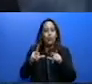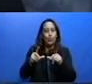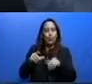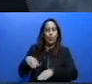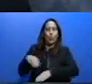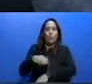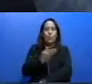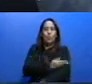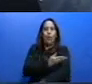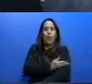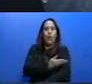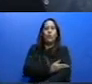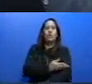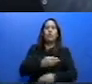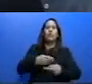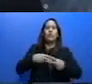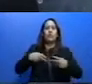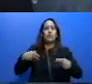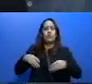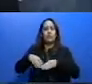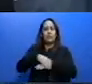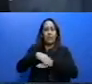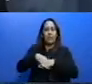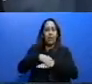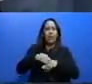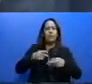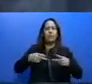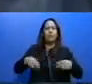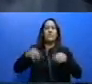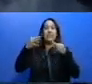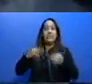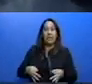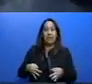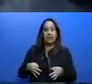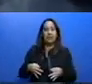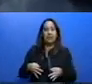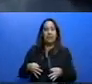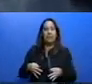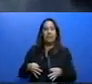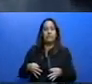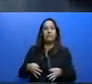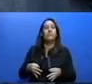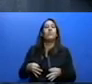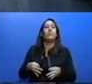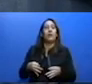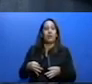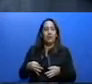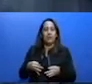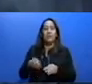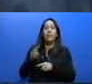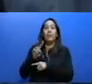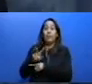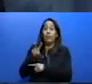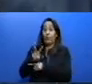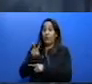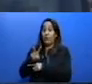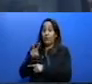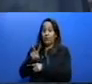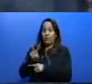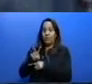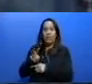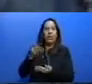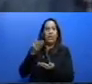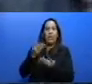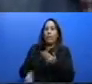bota, tudo para se proteger e não perder calor para o ambiente. Dessa forma, ele não perde o calor e